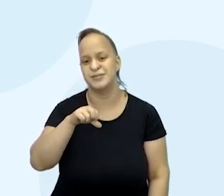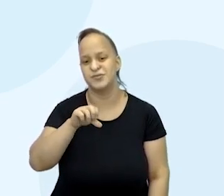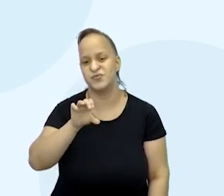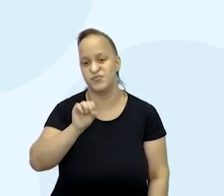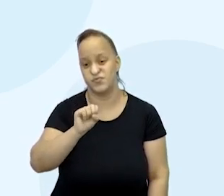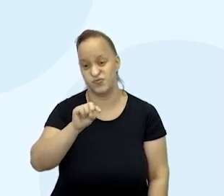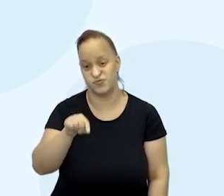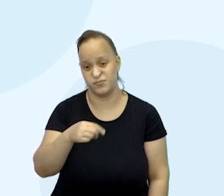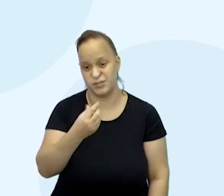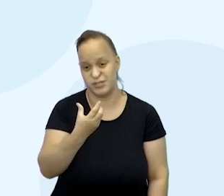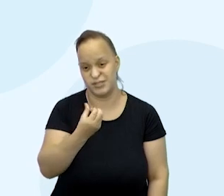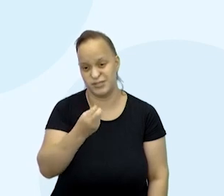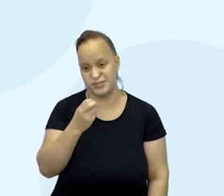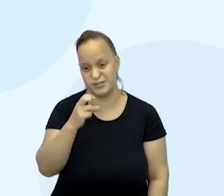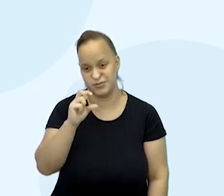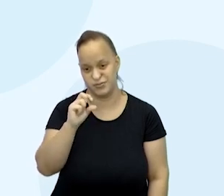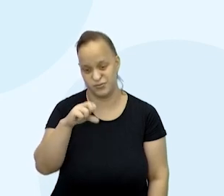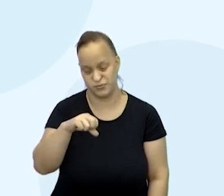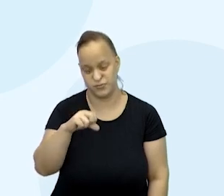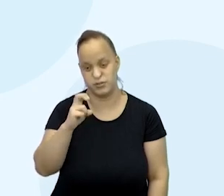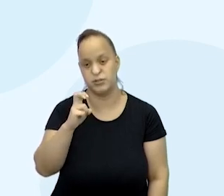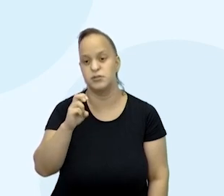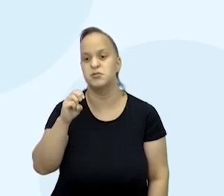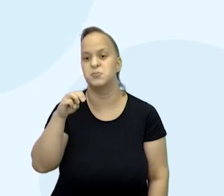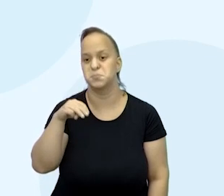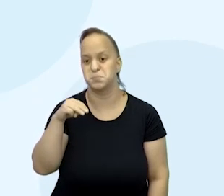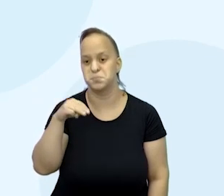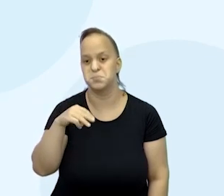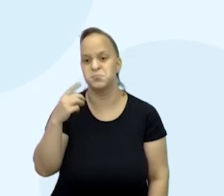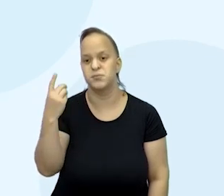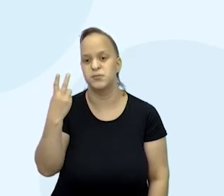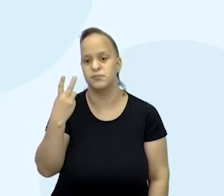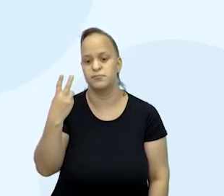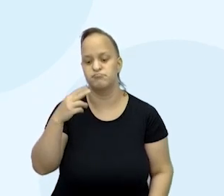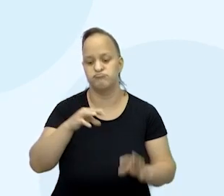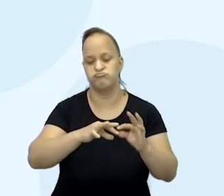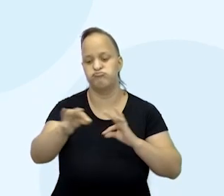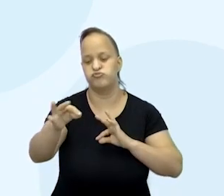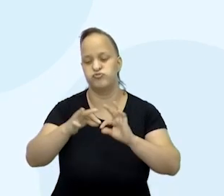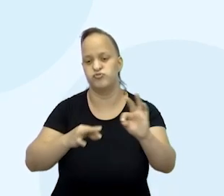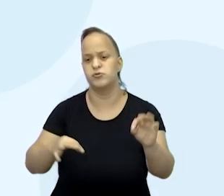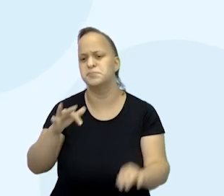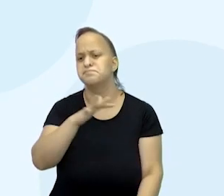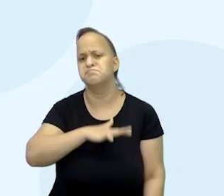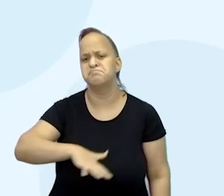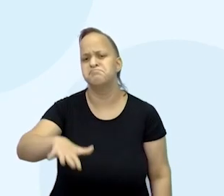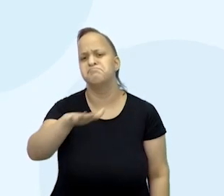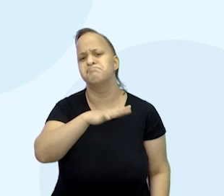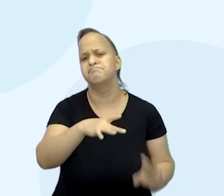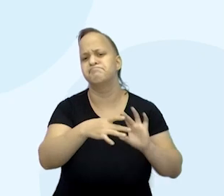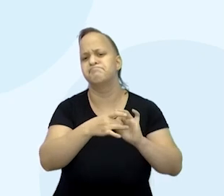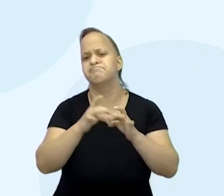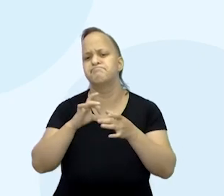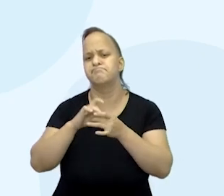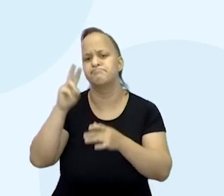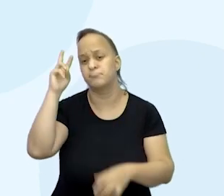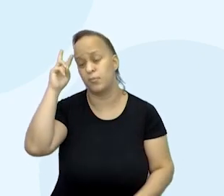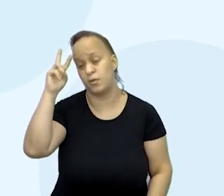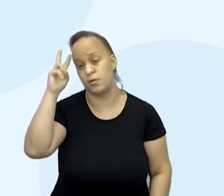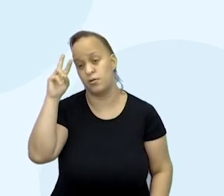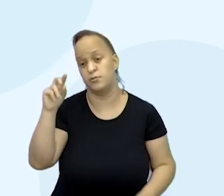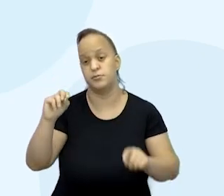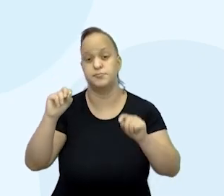698.695 metros quadrados. Qual que é o contexto histórico dessa região? A região